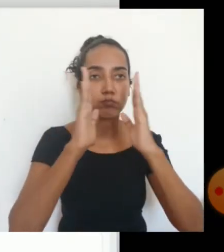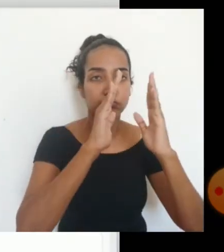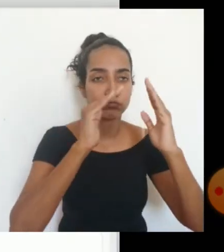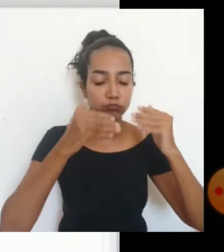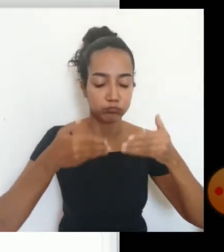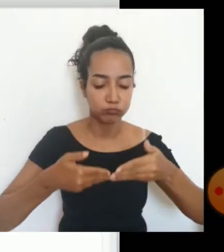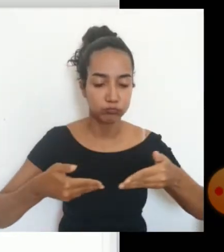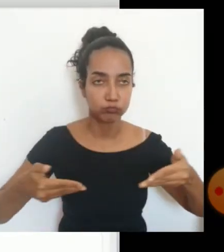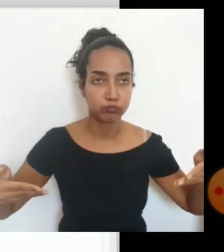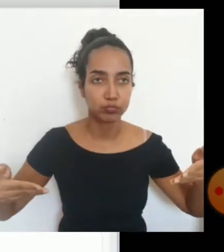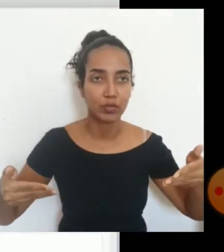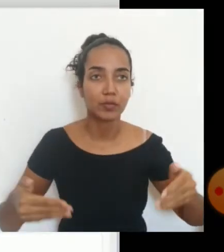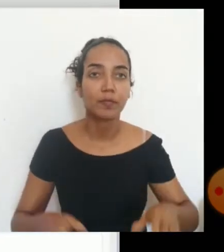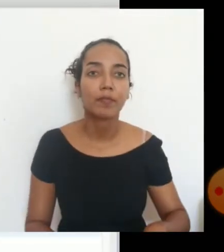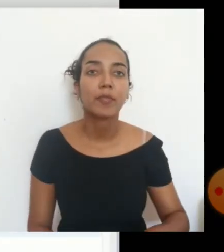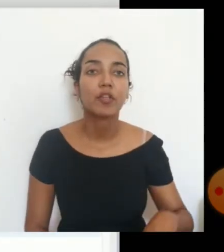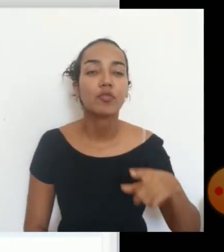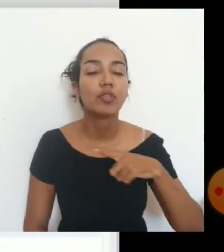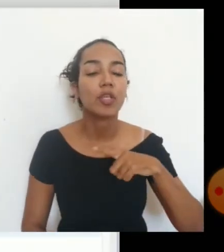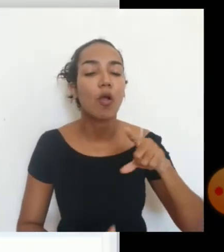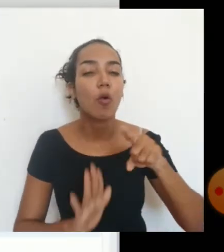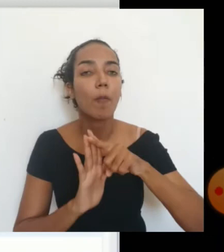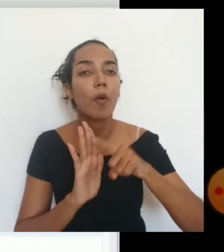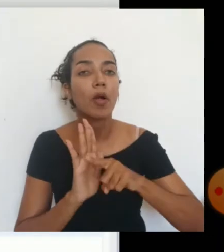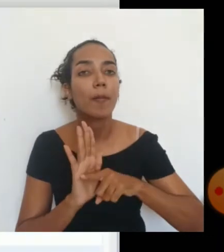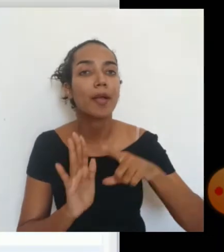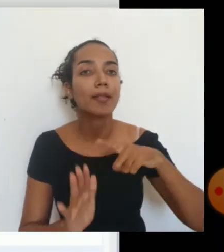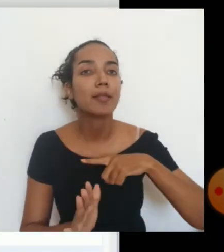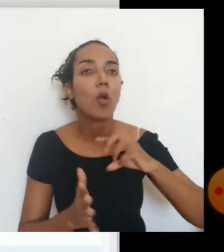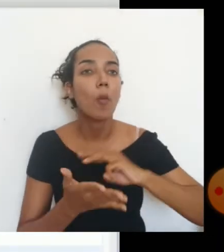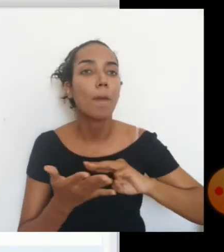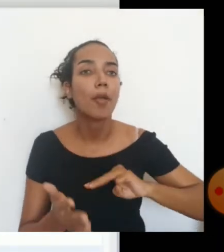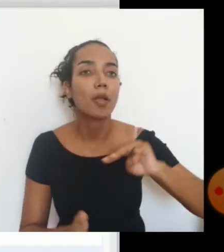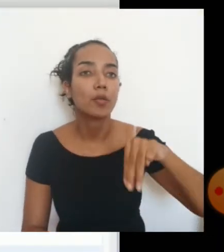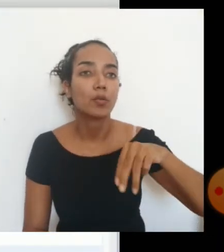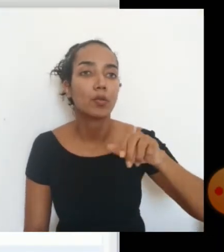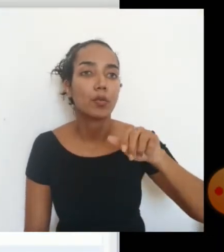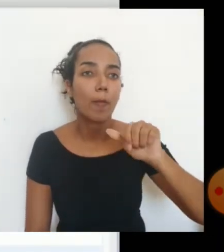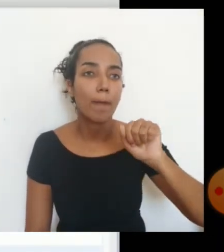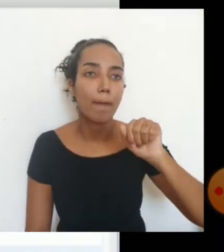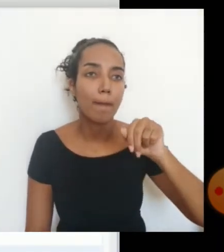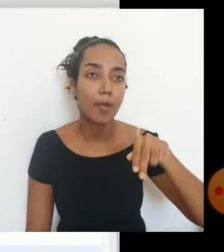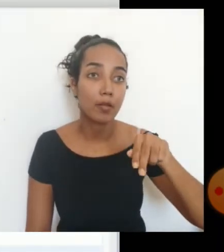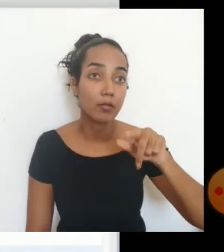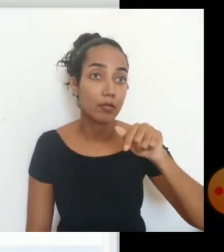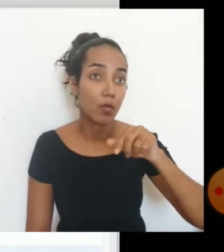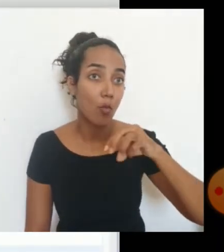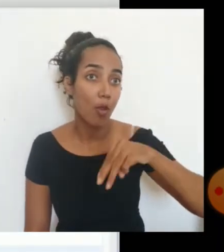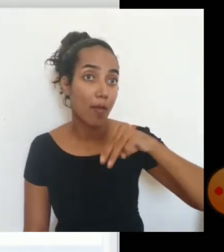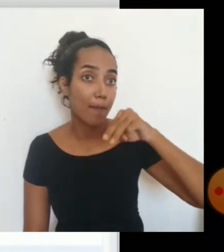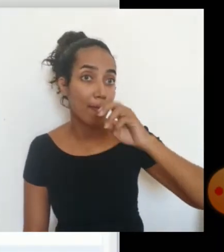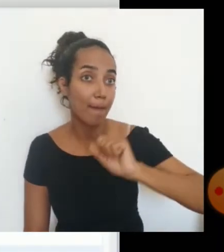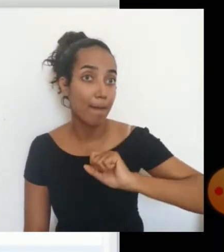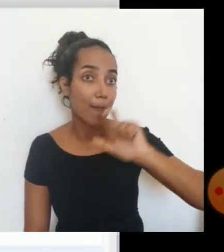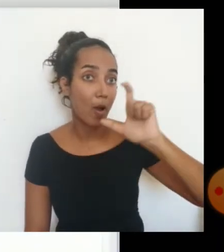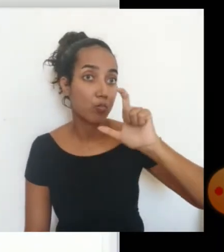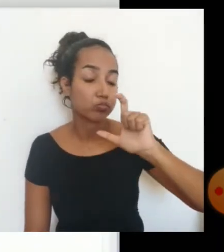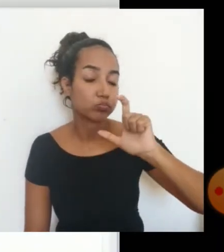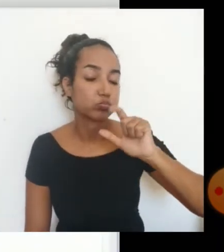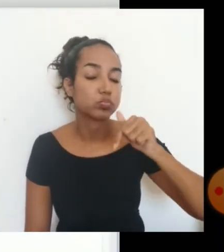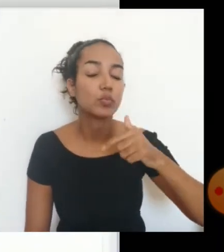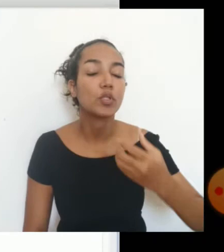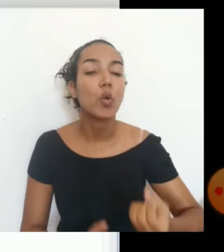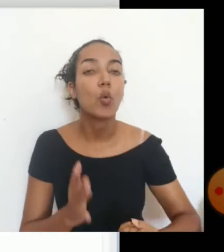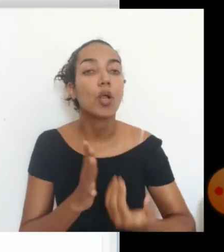classe aqui foi main, com M maiúsculo, e eu basicamente criei uma classe um objeto do tipo conta,